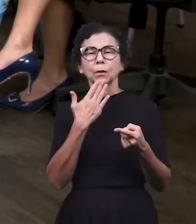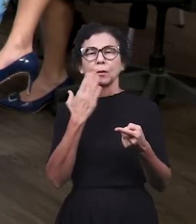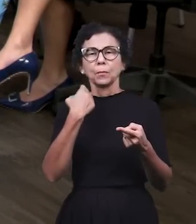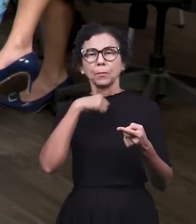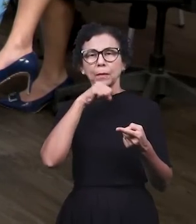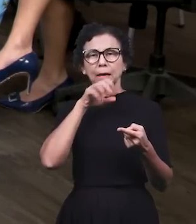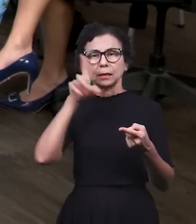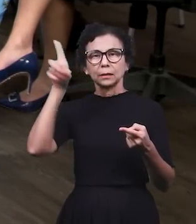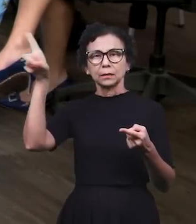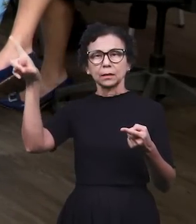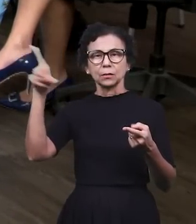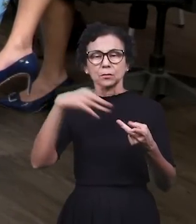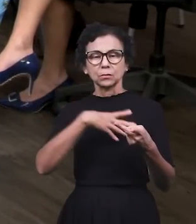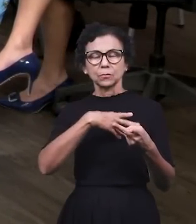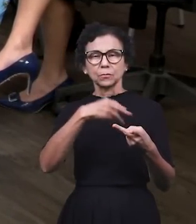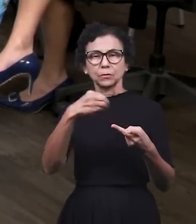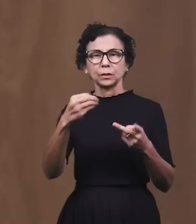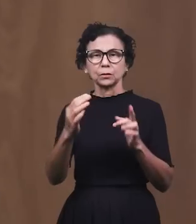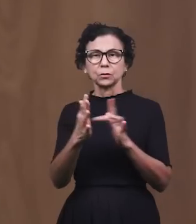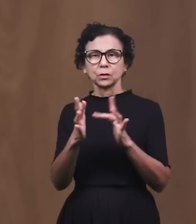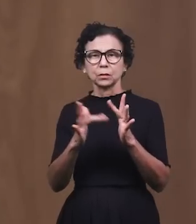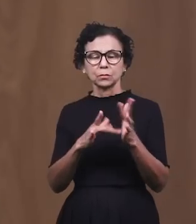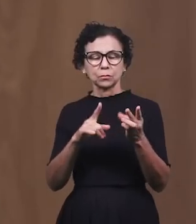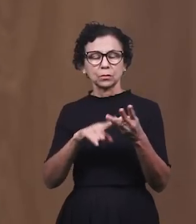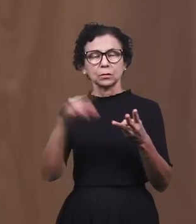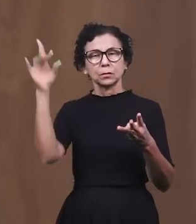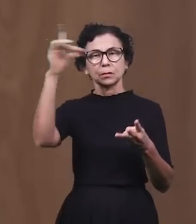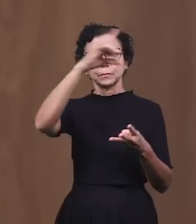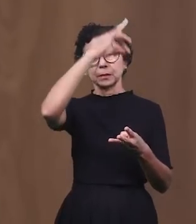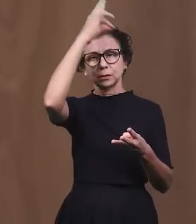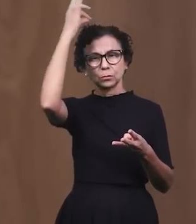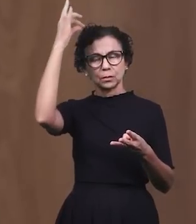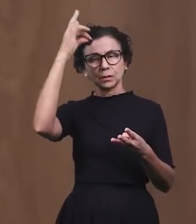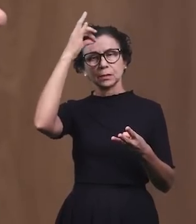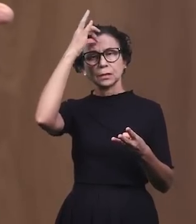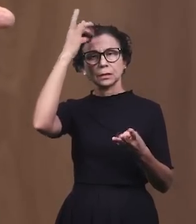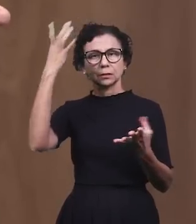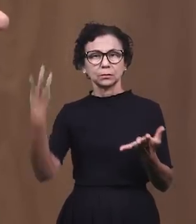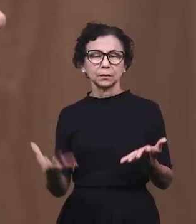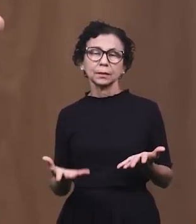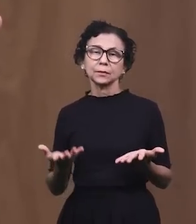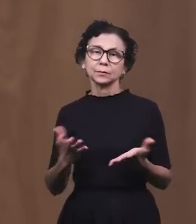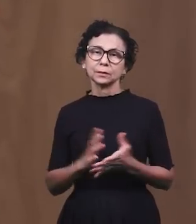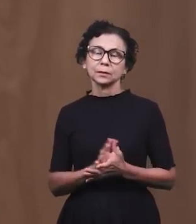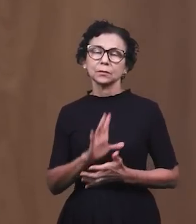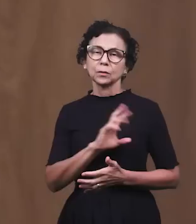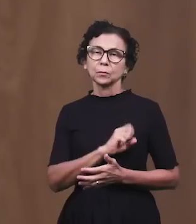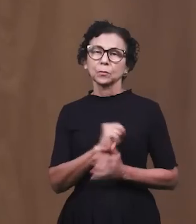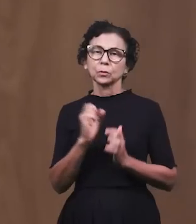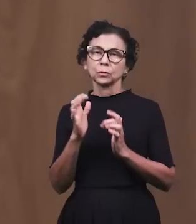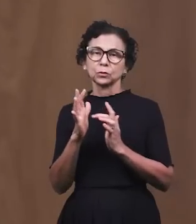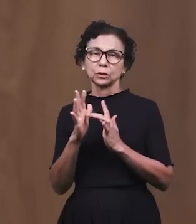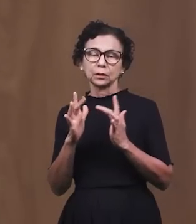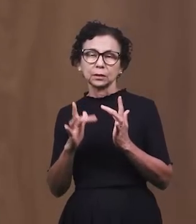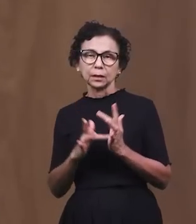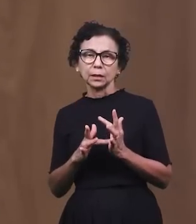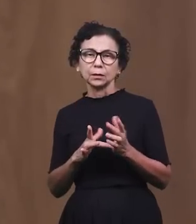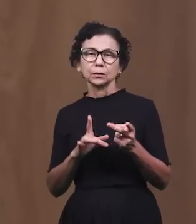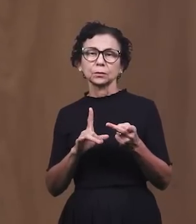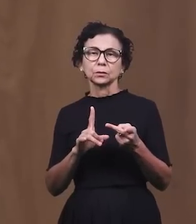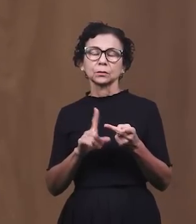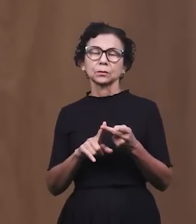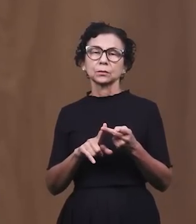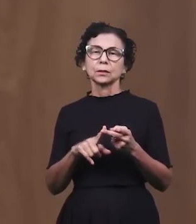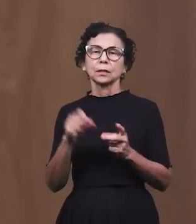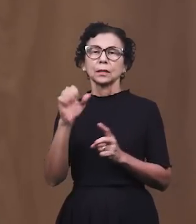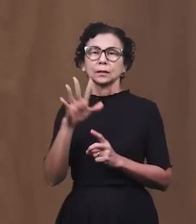o Filho e o Espírito Santo, né? O amor de Deus, né? A graça maravilhosa de Jesus, as consolações do